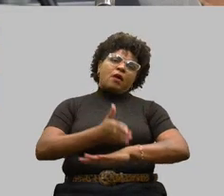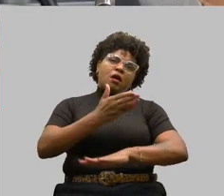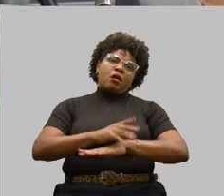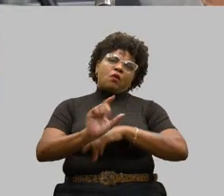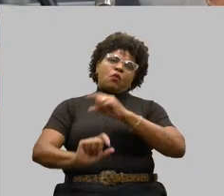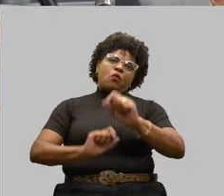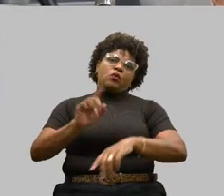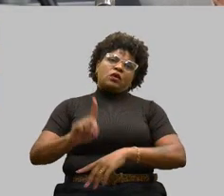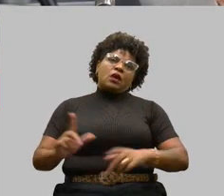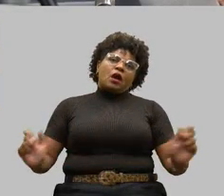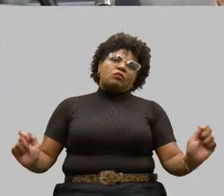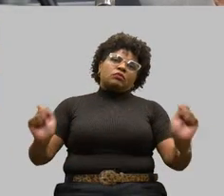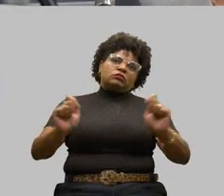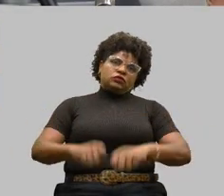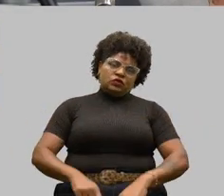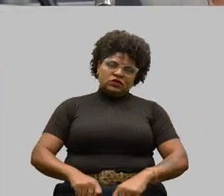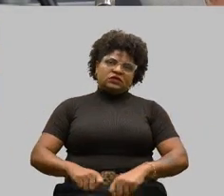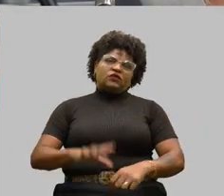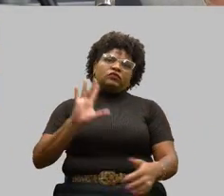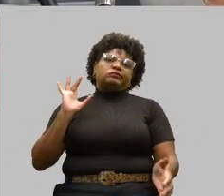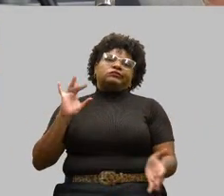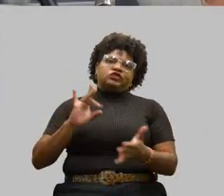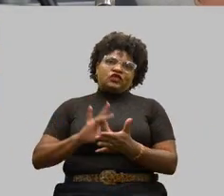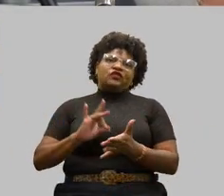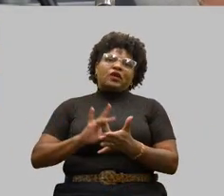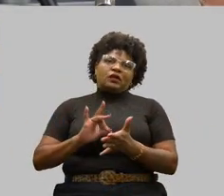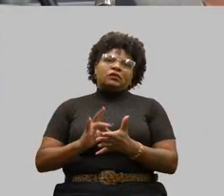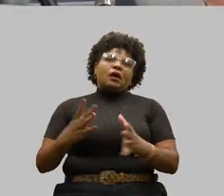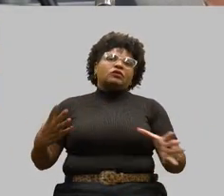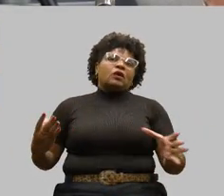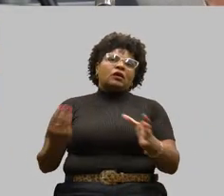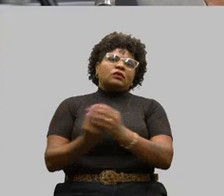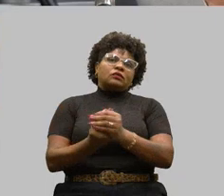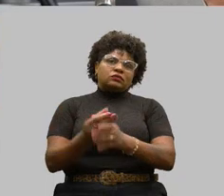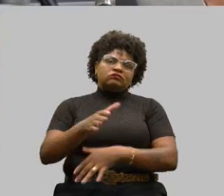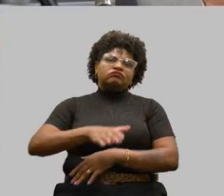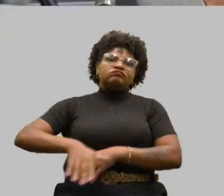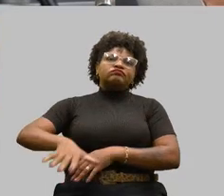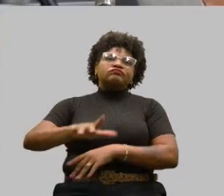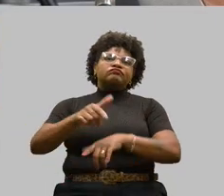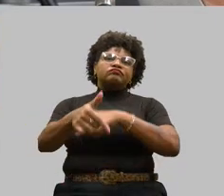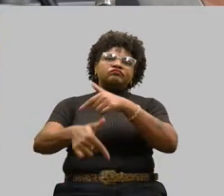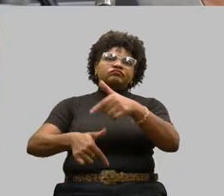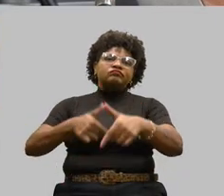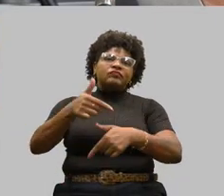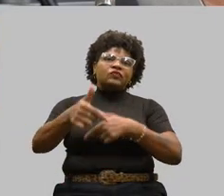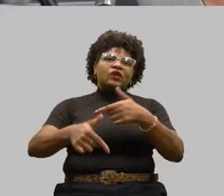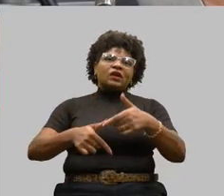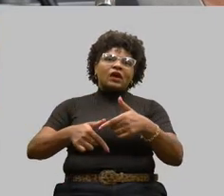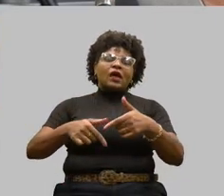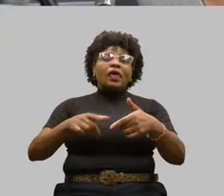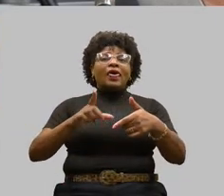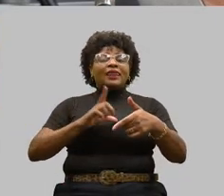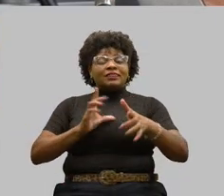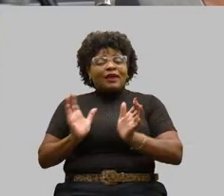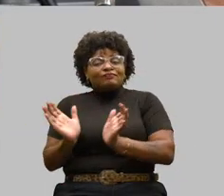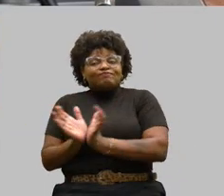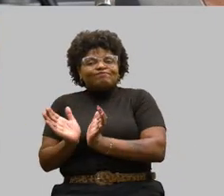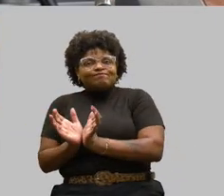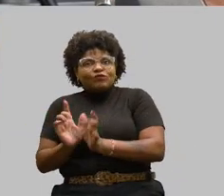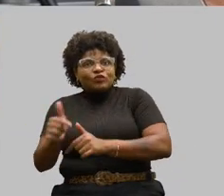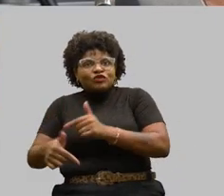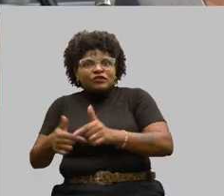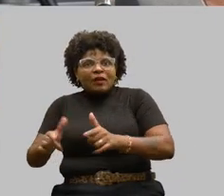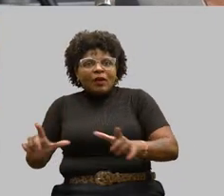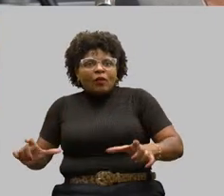essa inclusão no mercado de trabalho eu tô muito feliz porque eu tenho uma equipe reduzida de trabalho mas eu tô